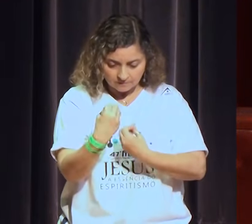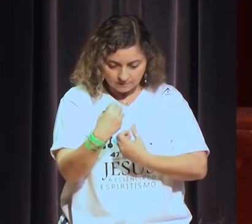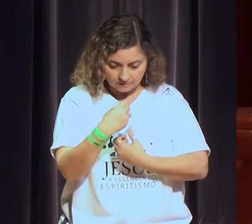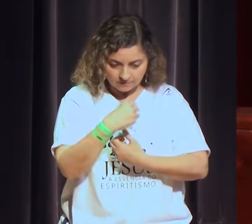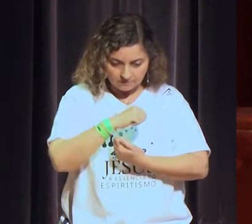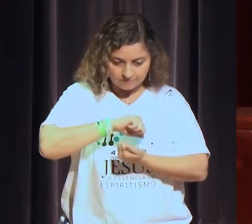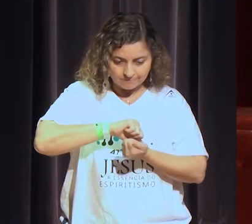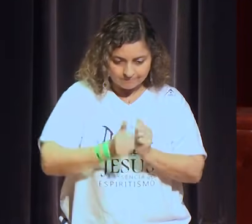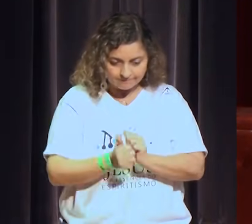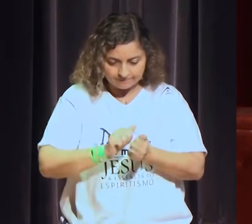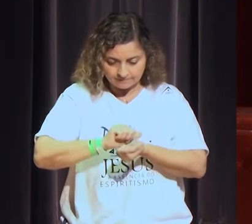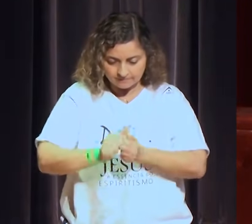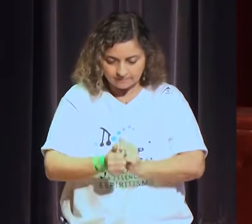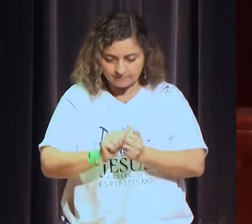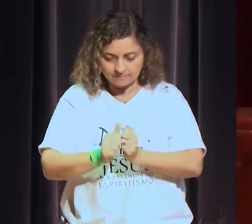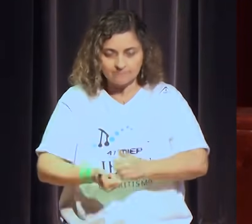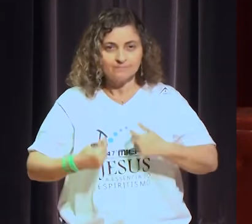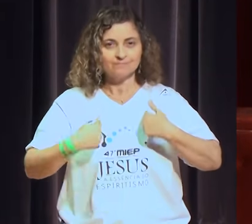Porque isso te molda.